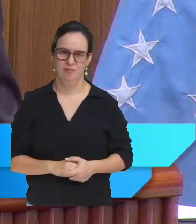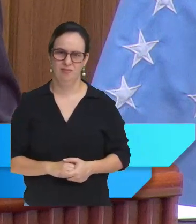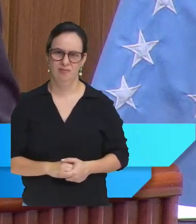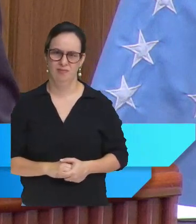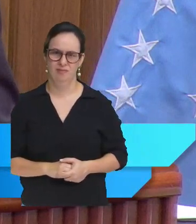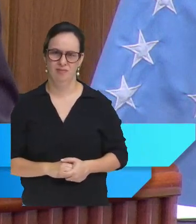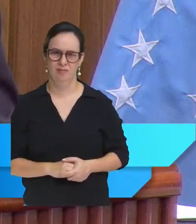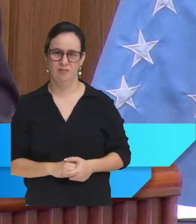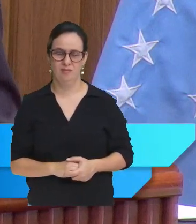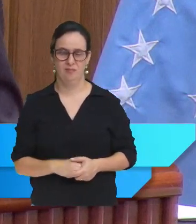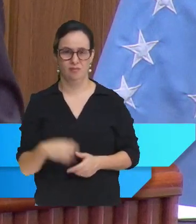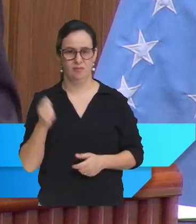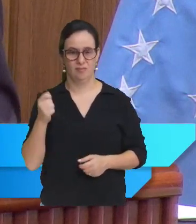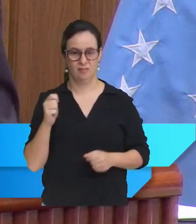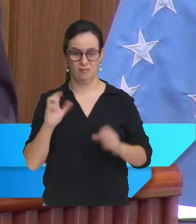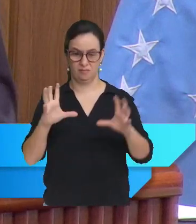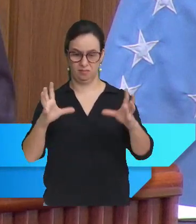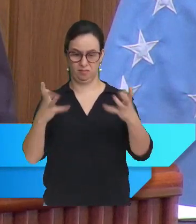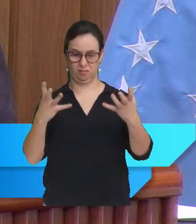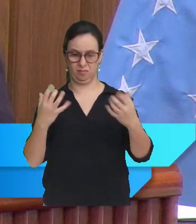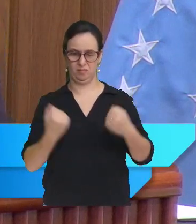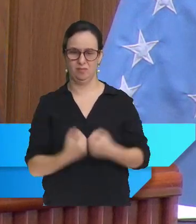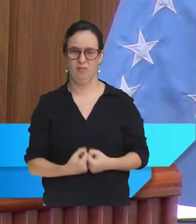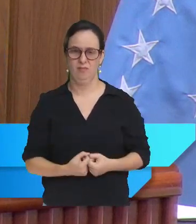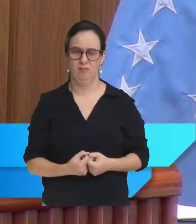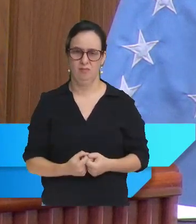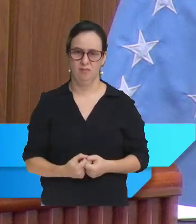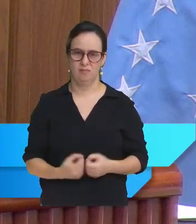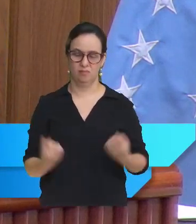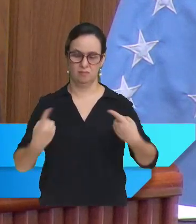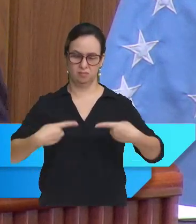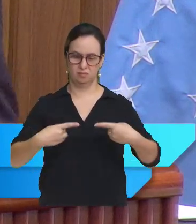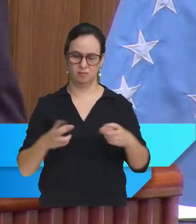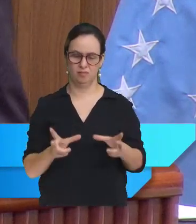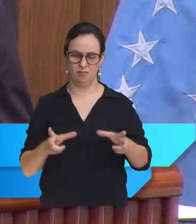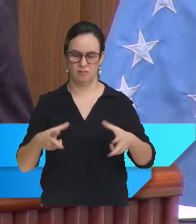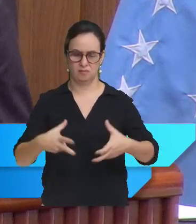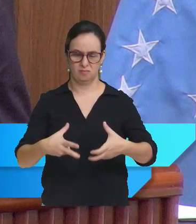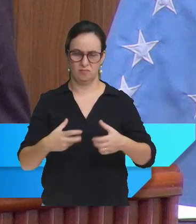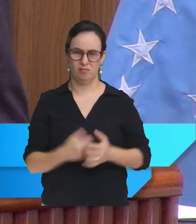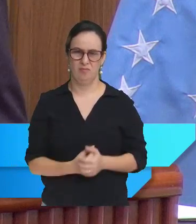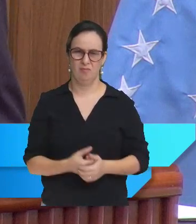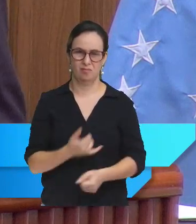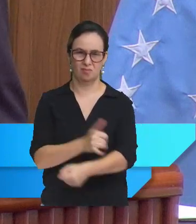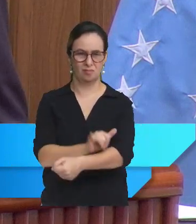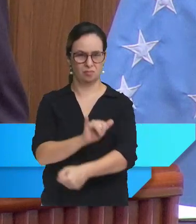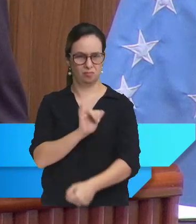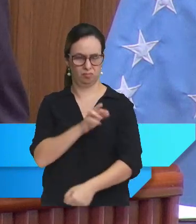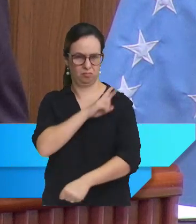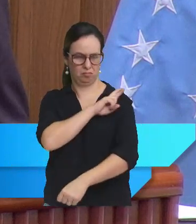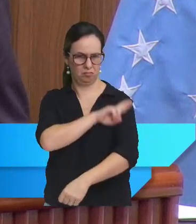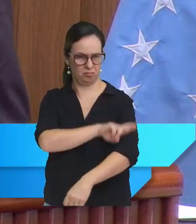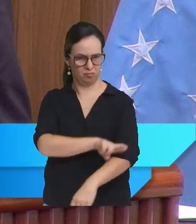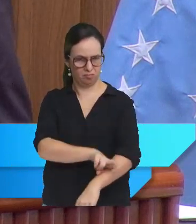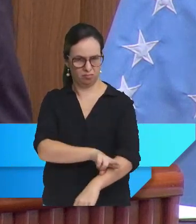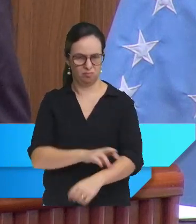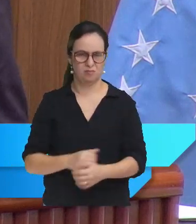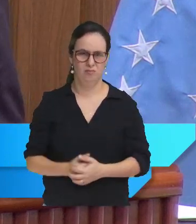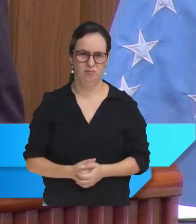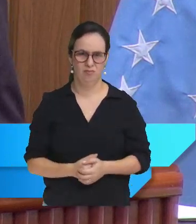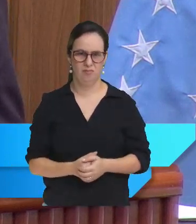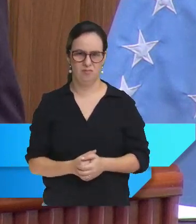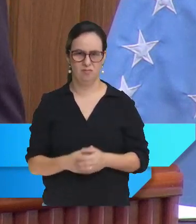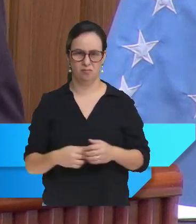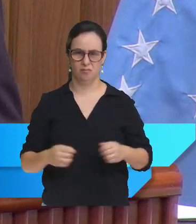contra o poder legislativo, em que desrespeita a Constituição, que desrespeita o princípio da legalidade, que desrespeita o Ministério Público a